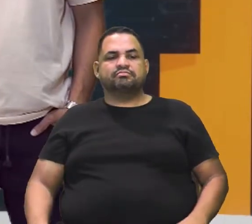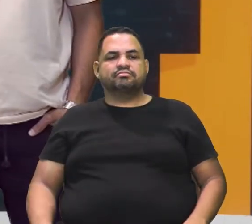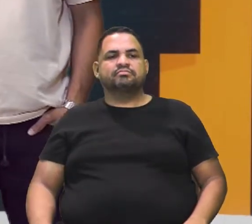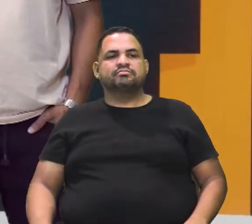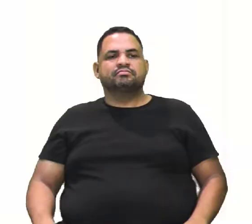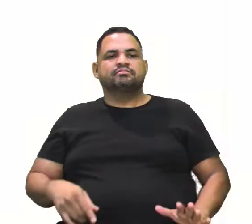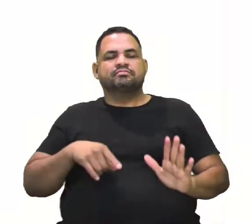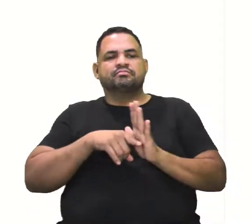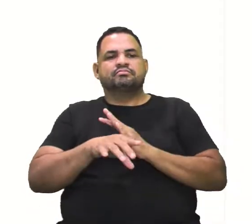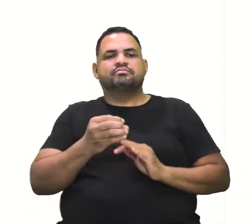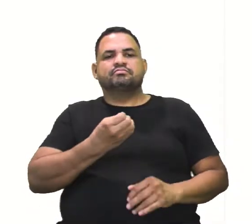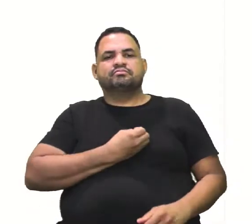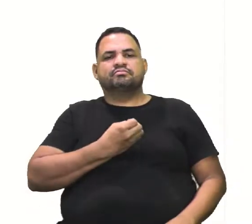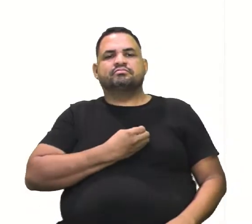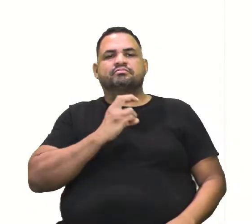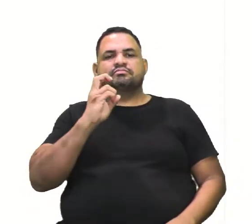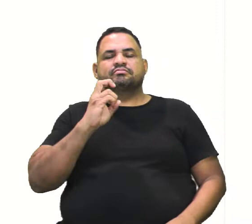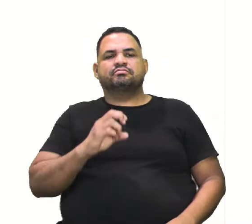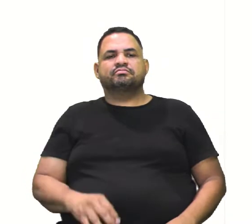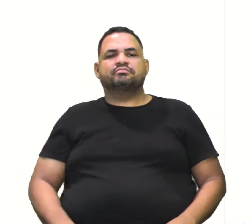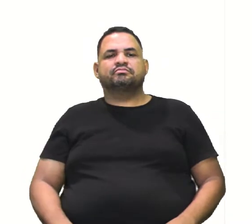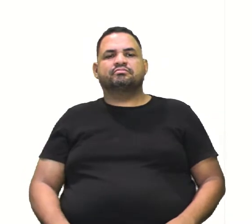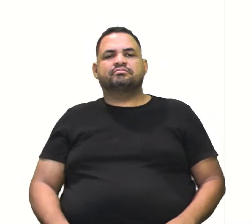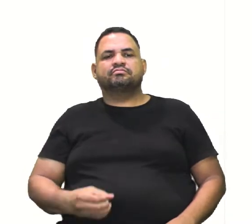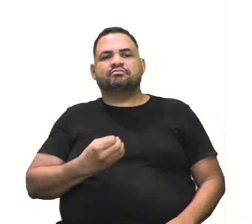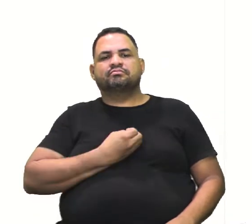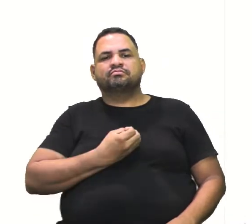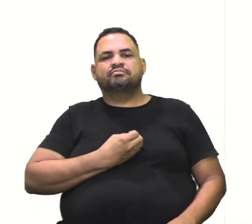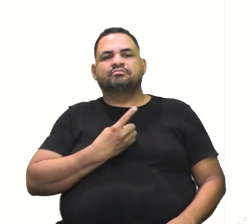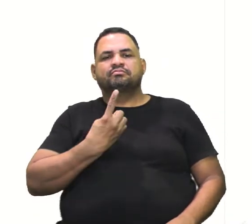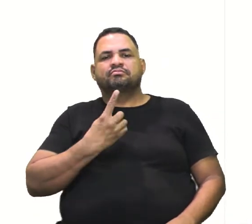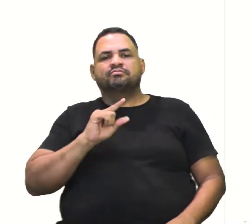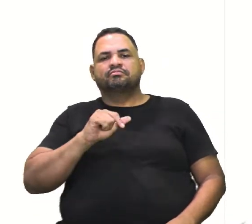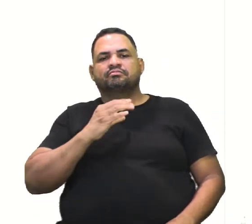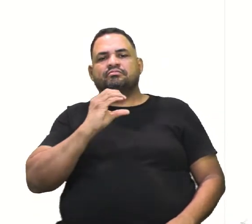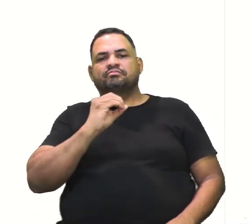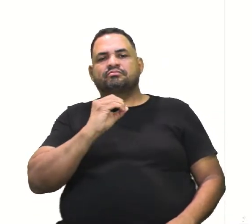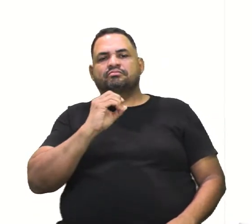parte. Pergunta de número 5, e agora? O número